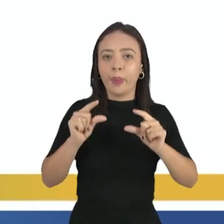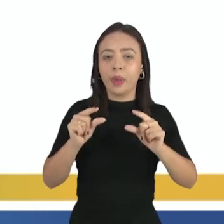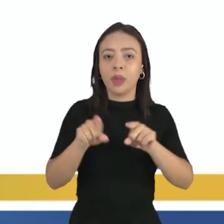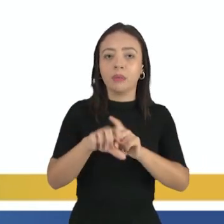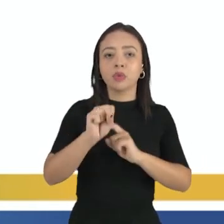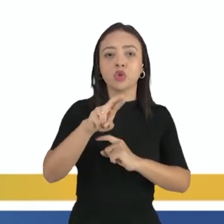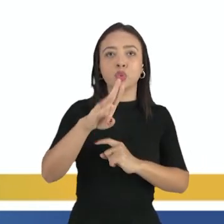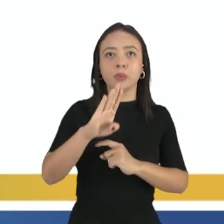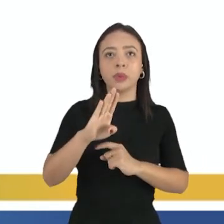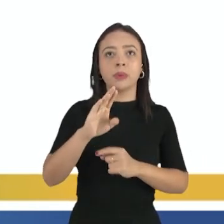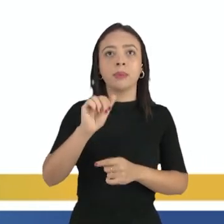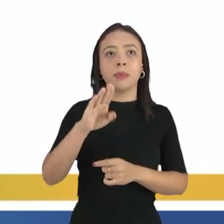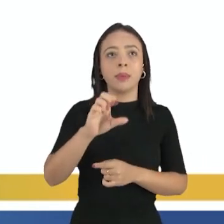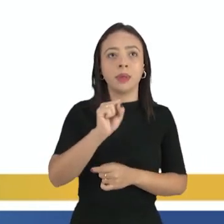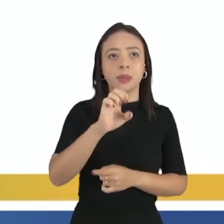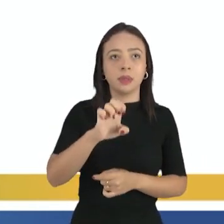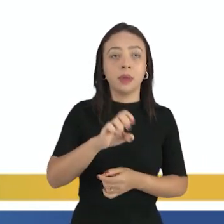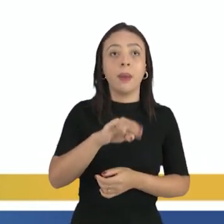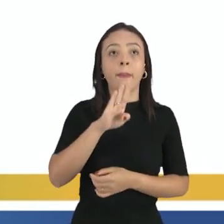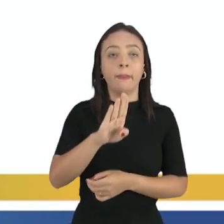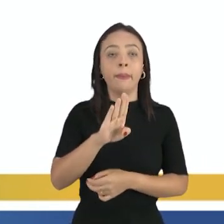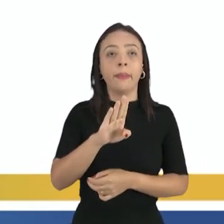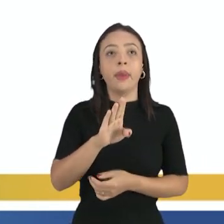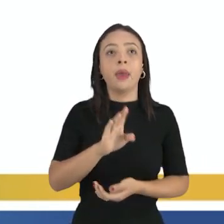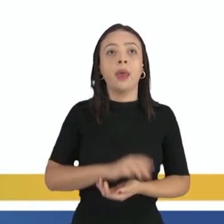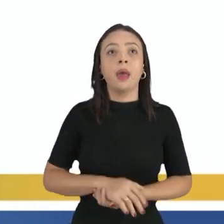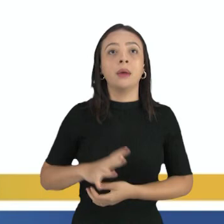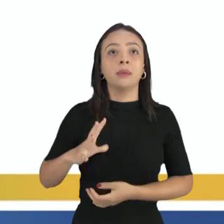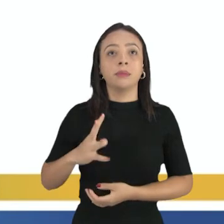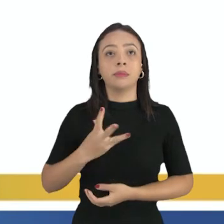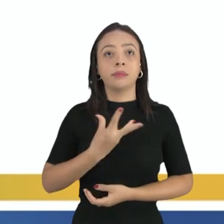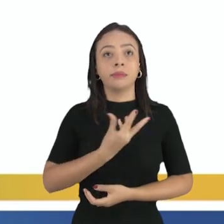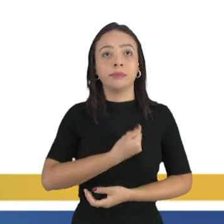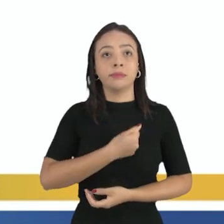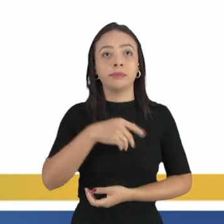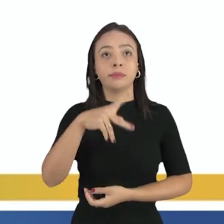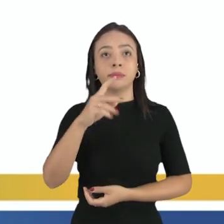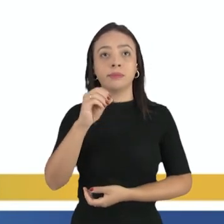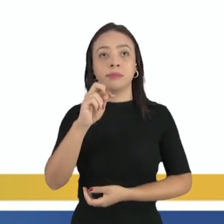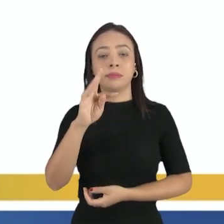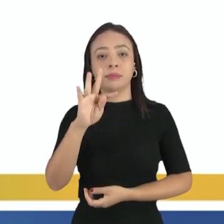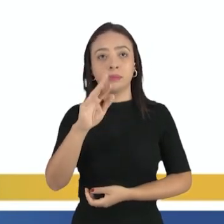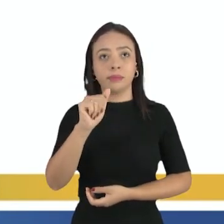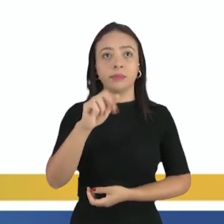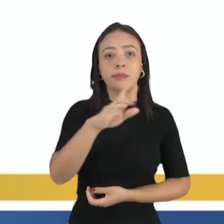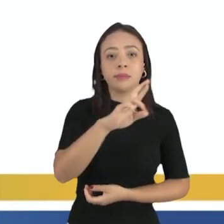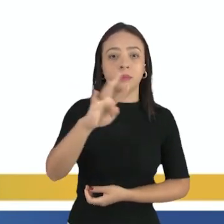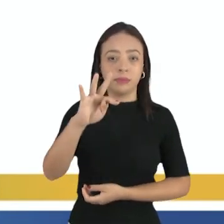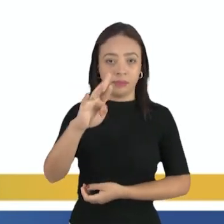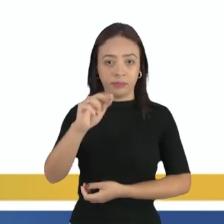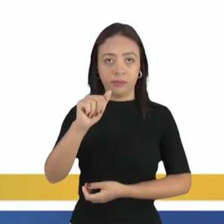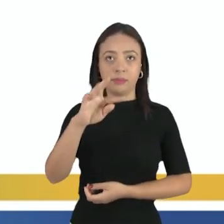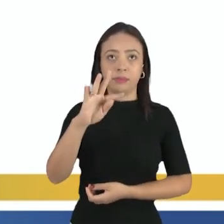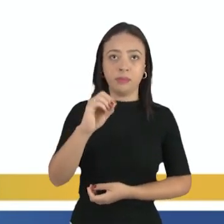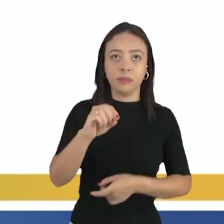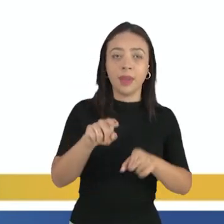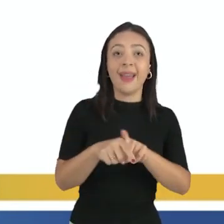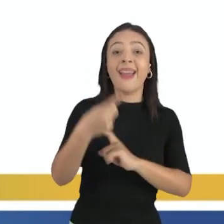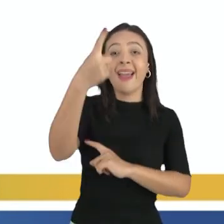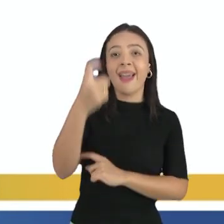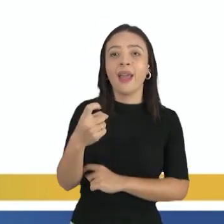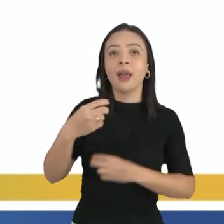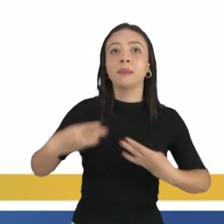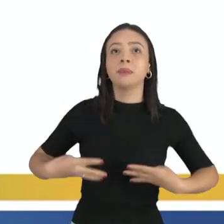B, transexual, porta-retrato, ex-ministro, hiperresistente. C,